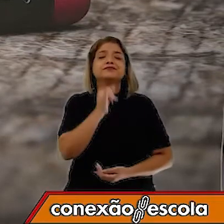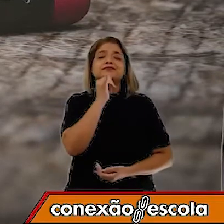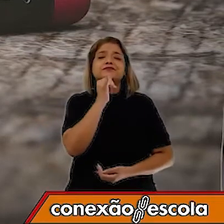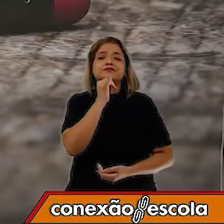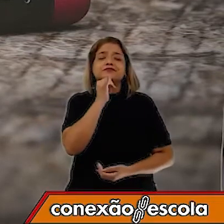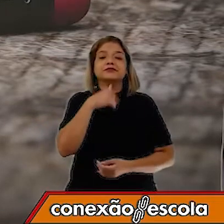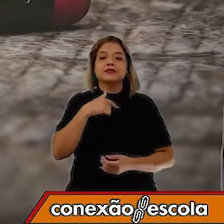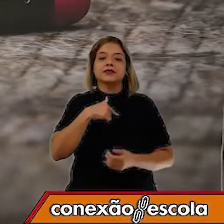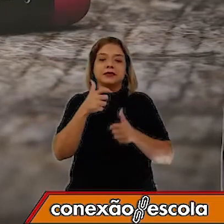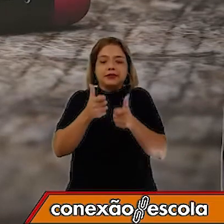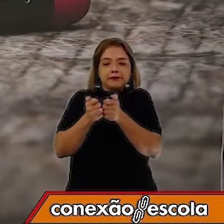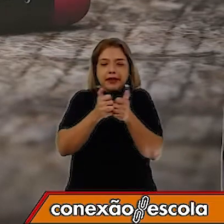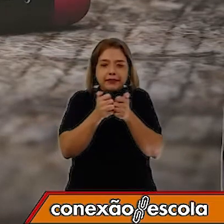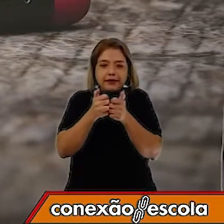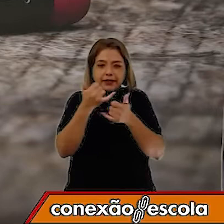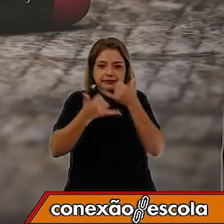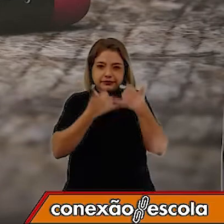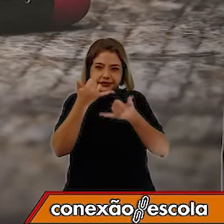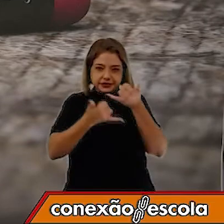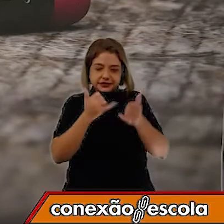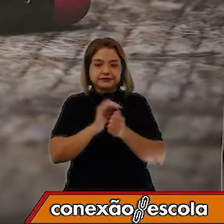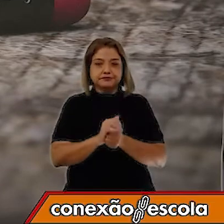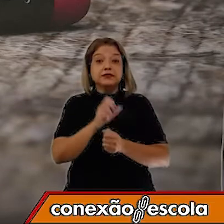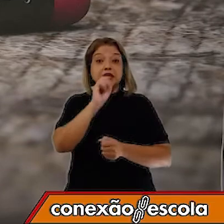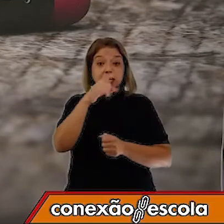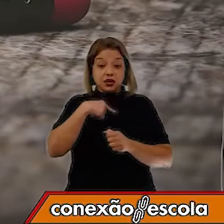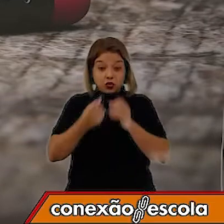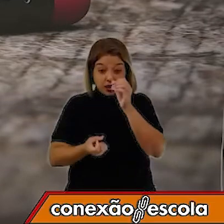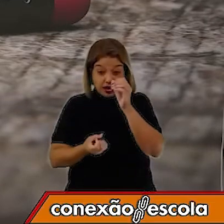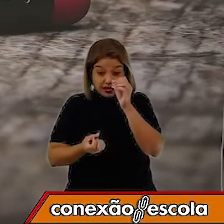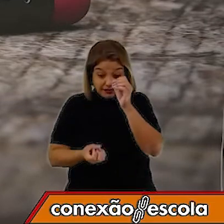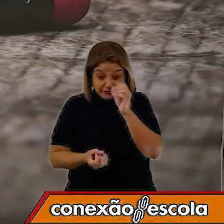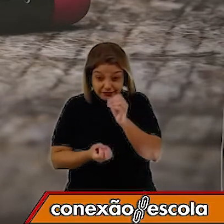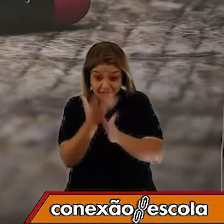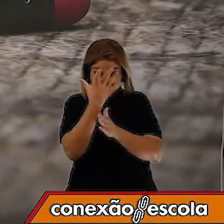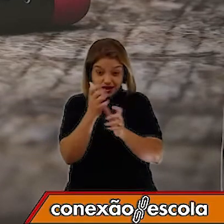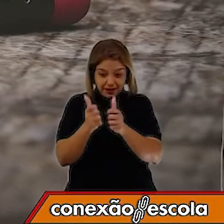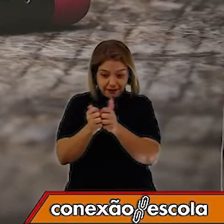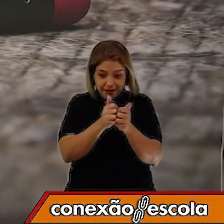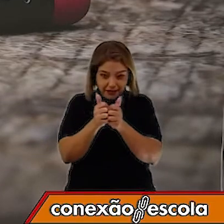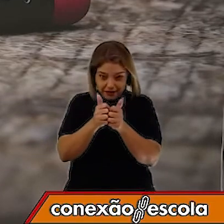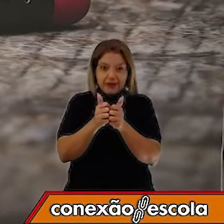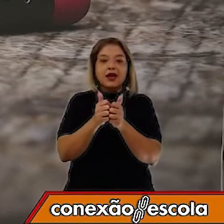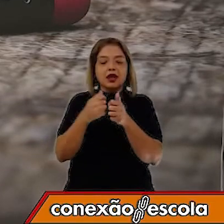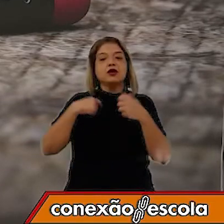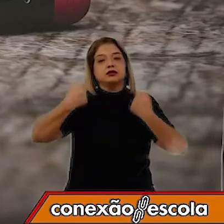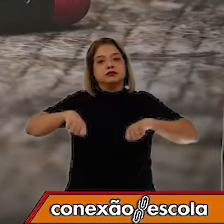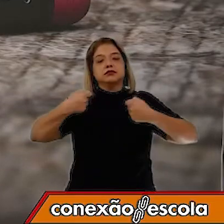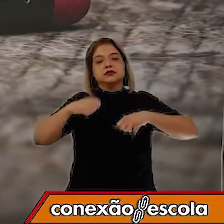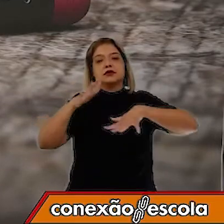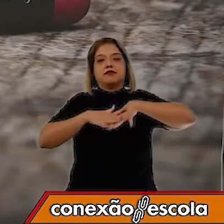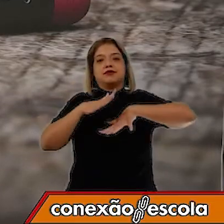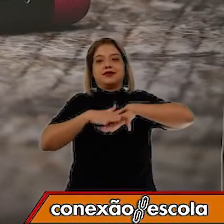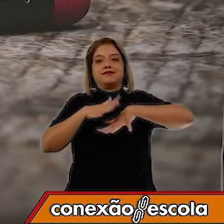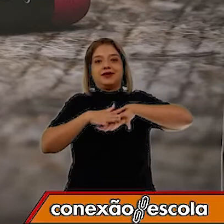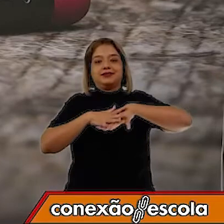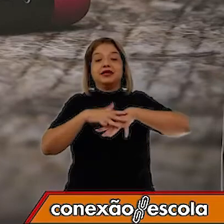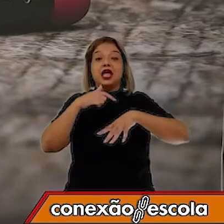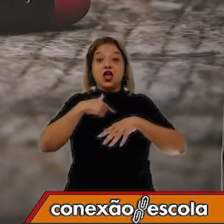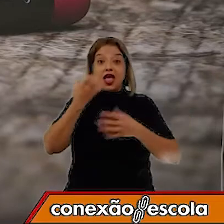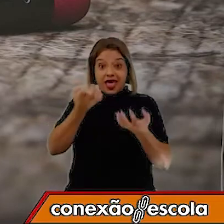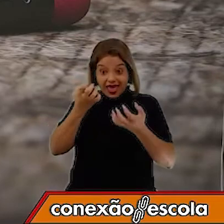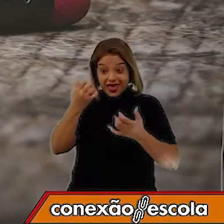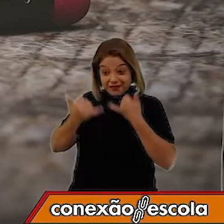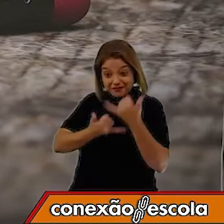do videogame. Para ele ser criado, teve a matemática. E para você